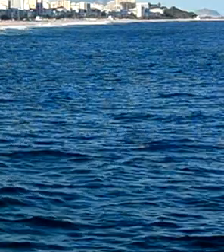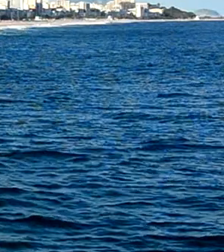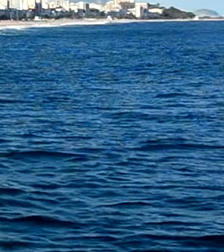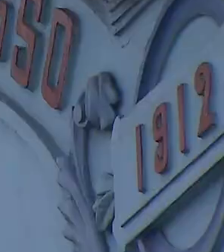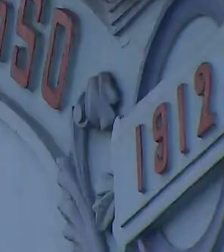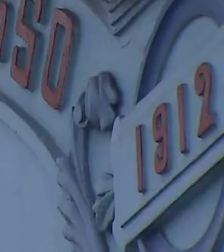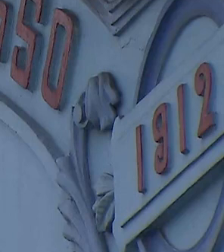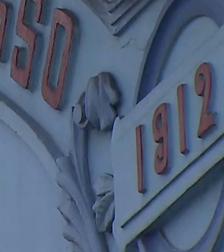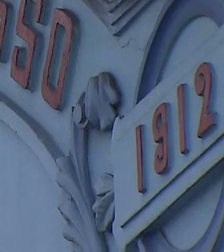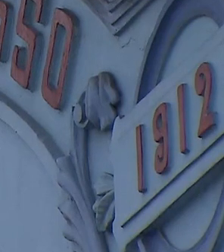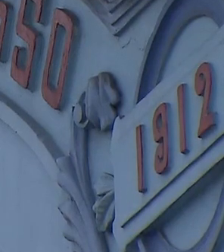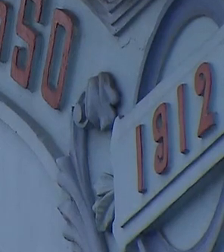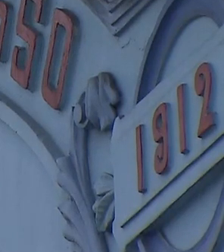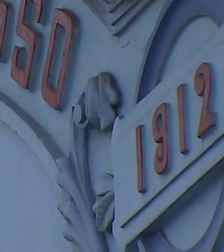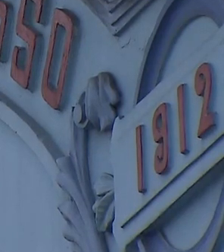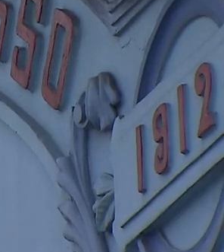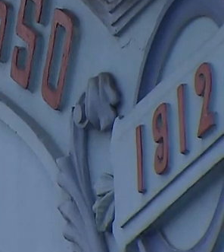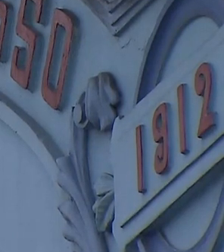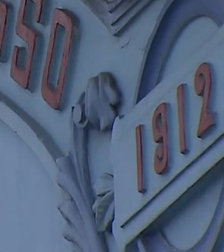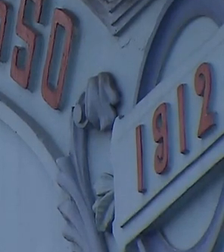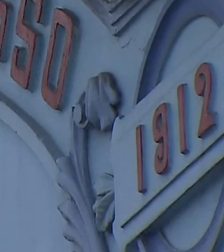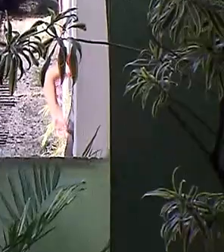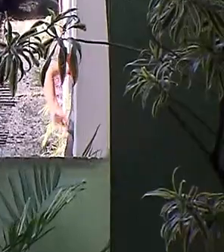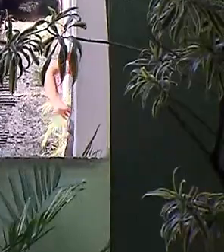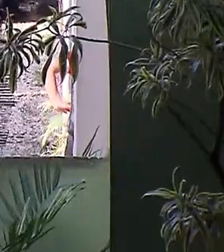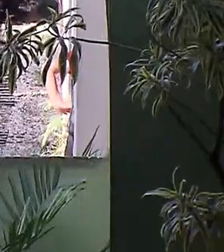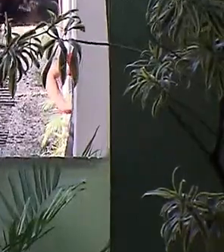Tchau. Tchau.